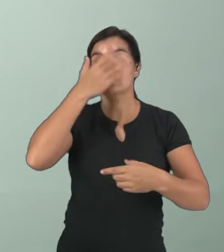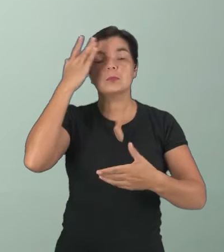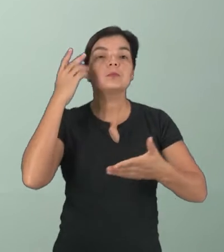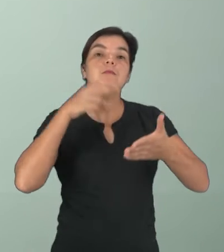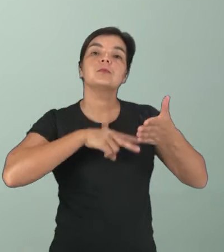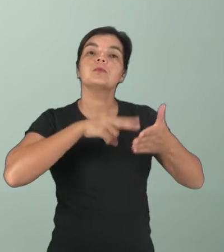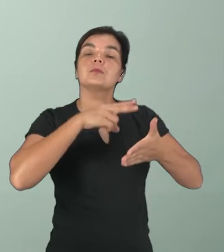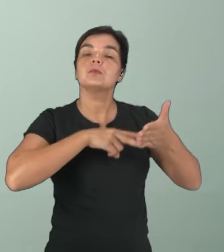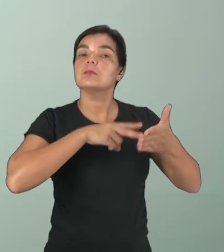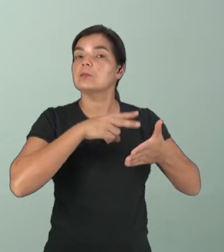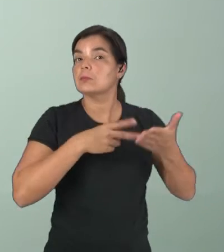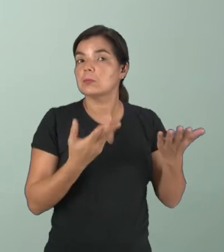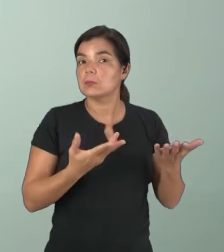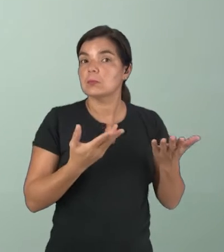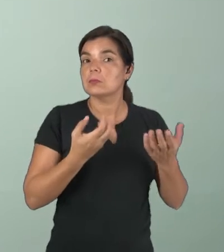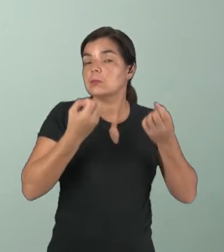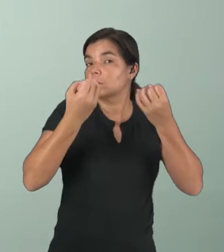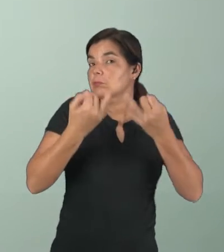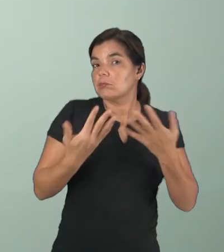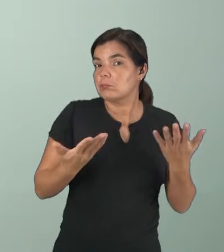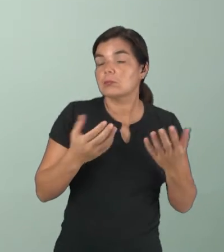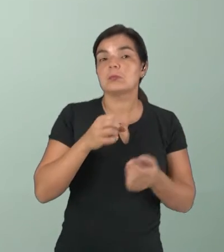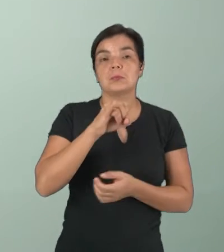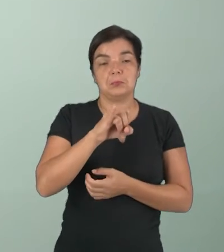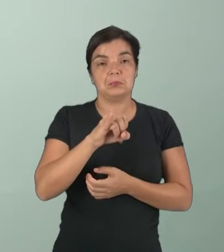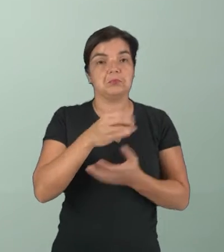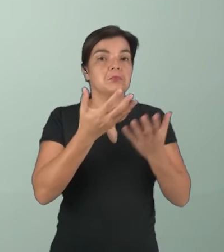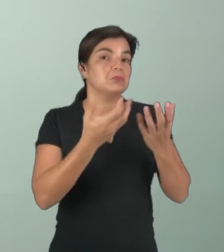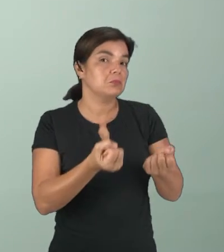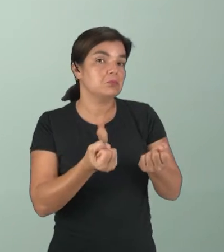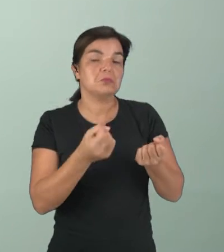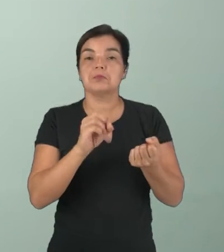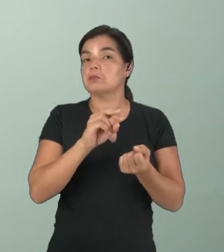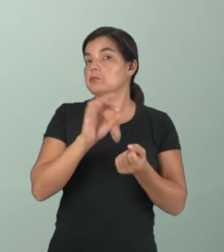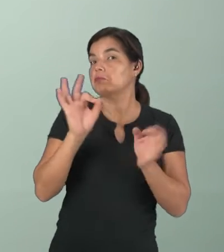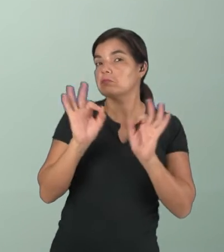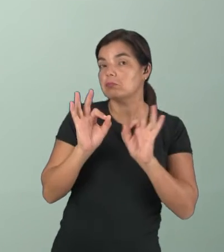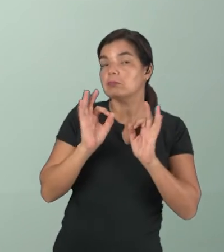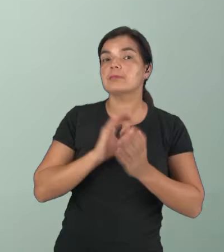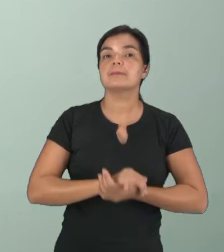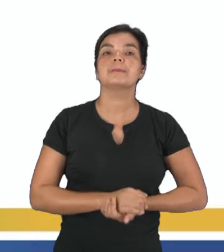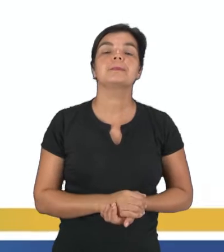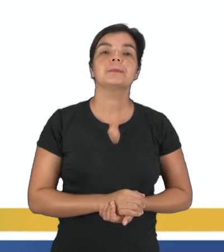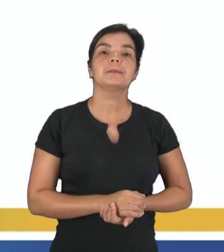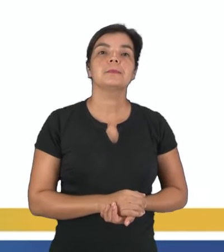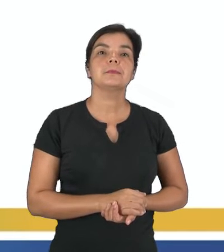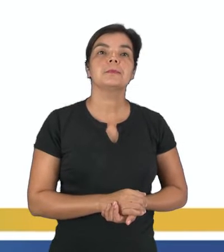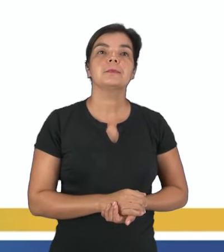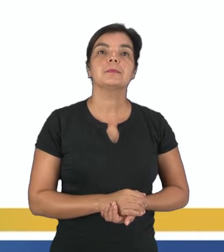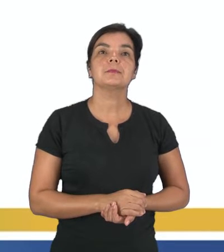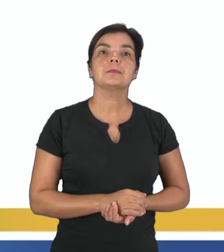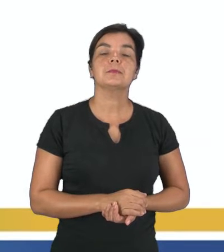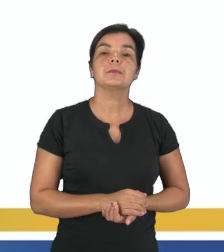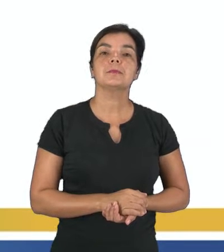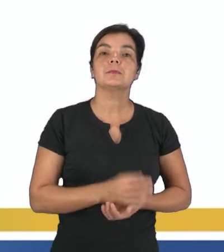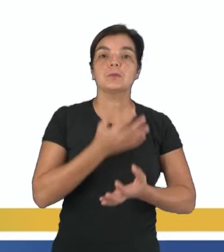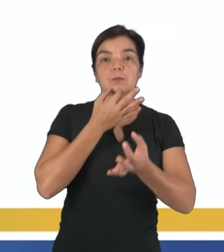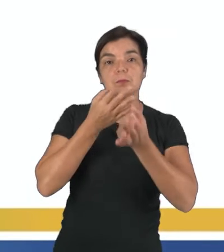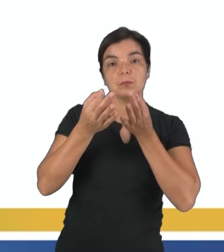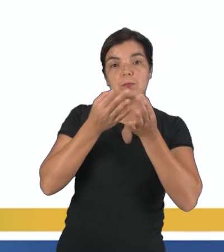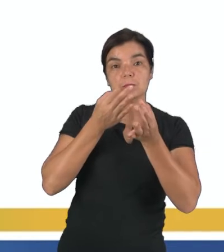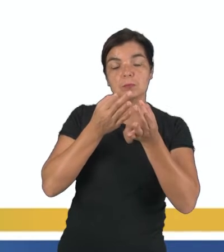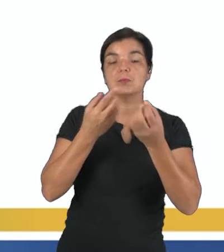ler dizer, né? Se é ou se não é, tá certo? O argumento e